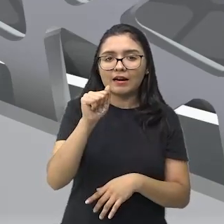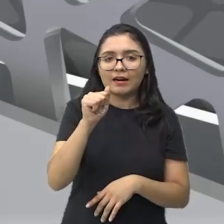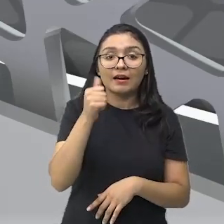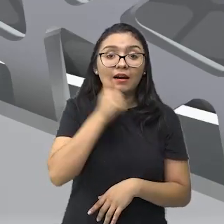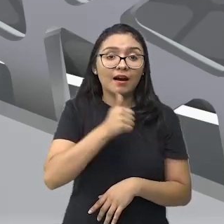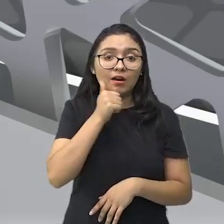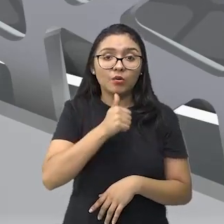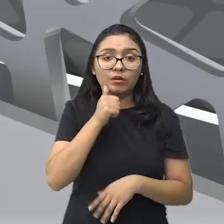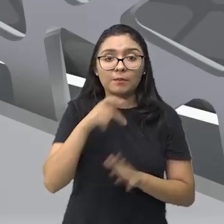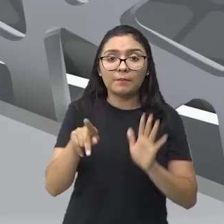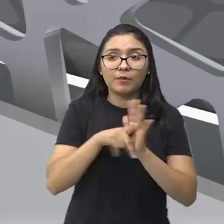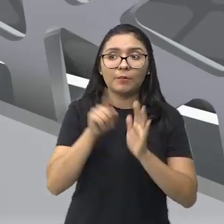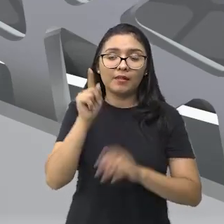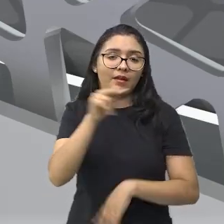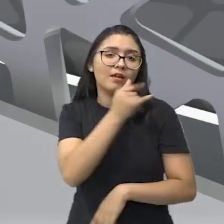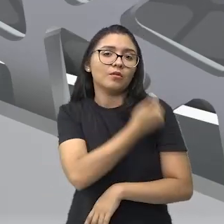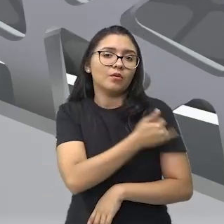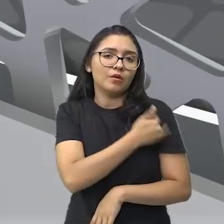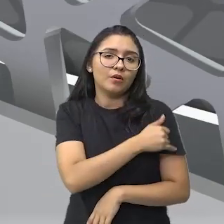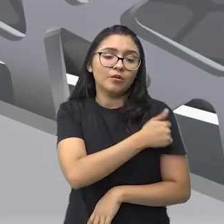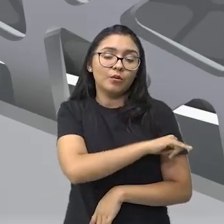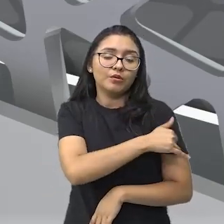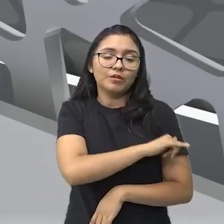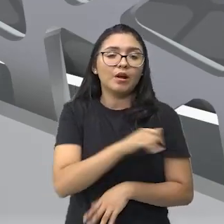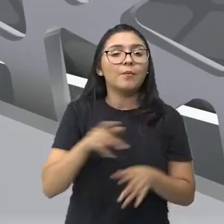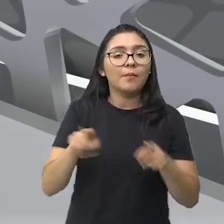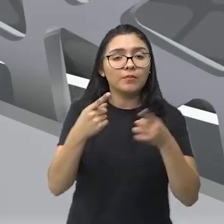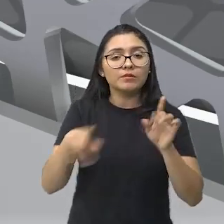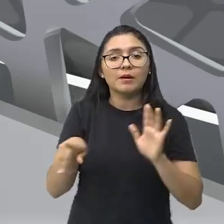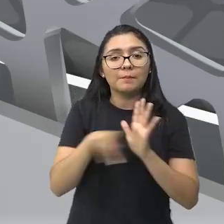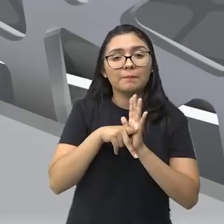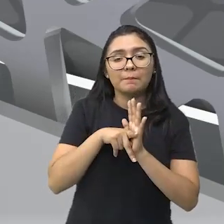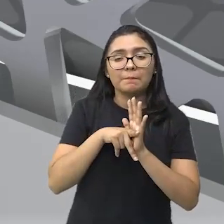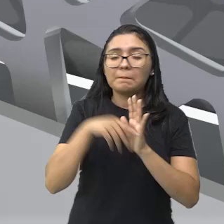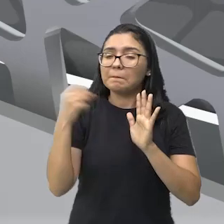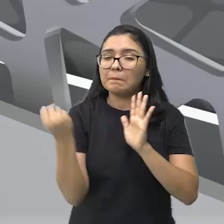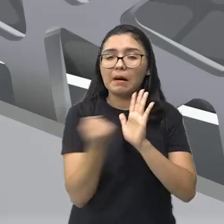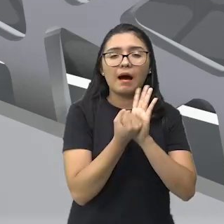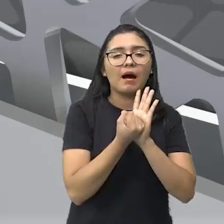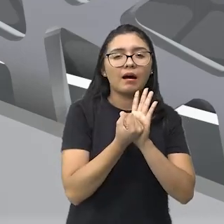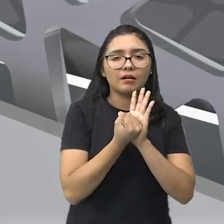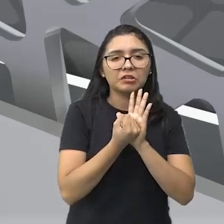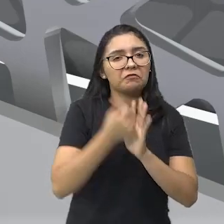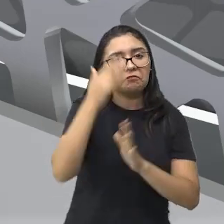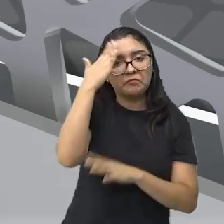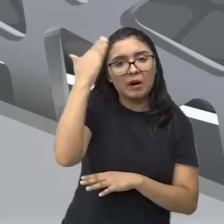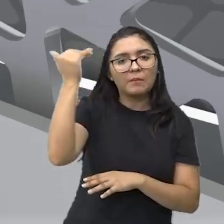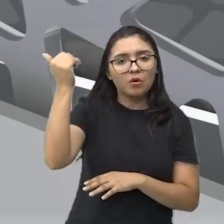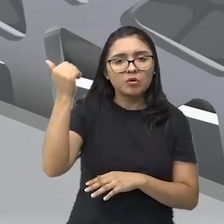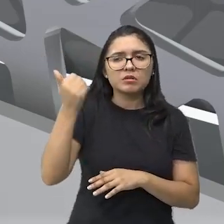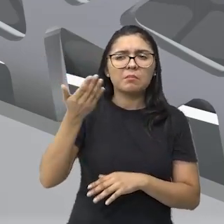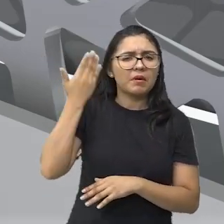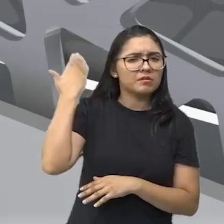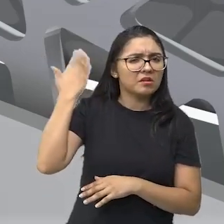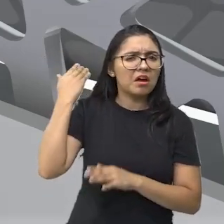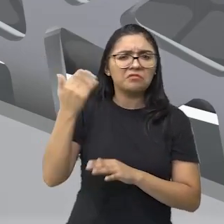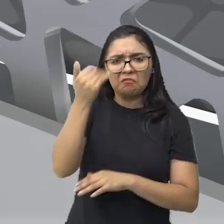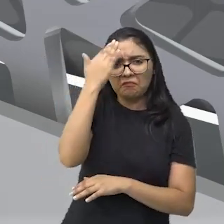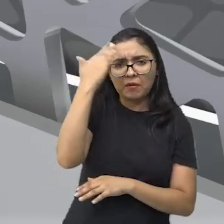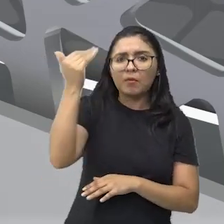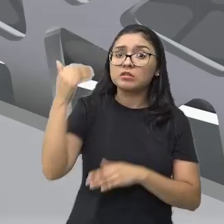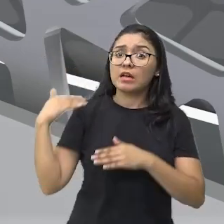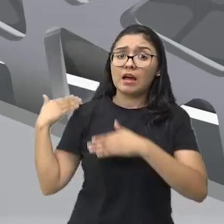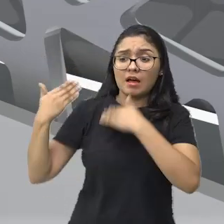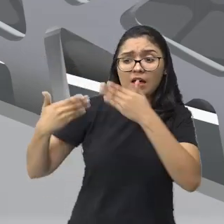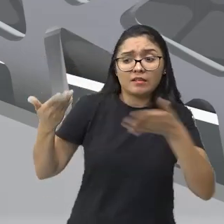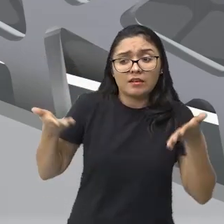graça, essa é uma música clássica. Ela teve o seu momento de sucesso e ela perpetuou